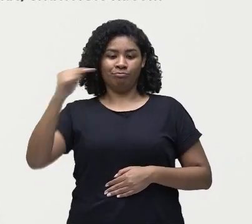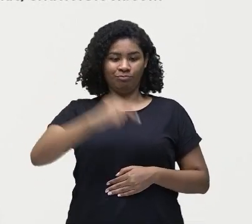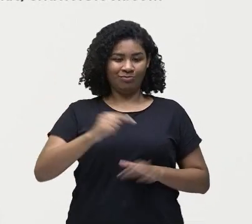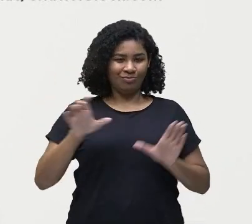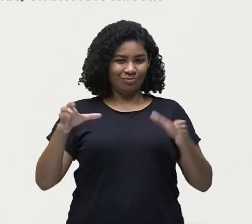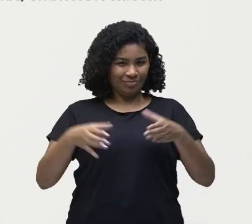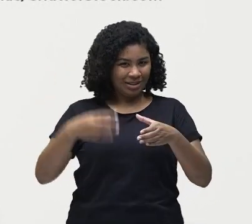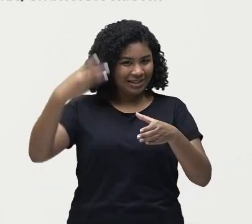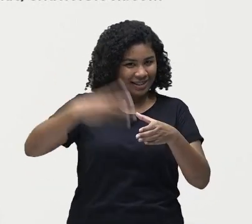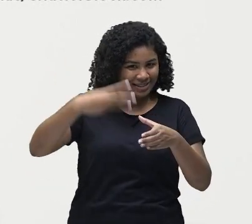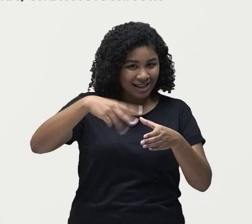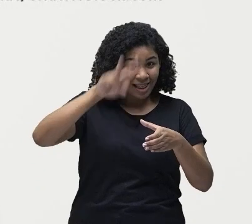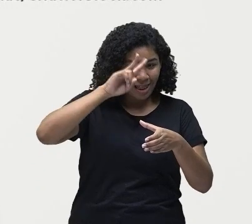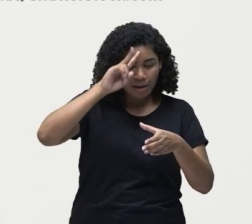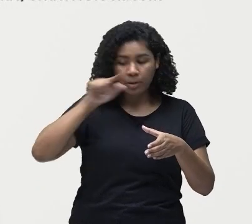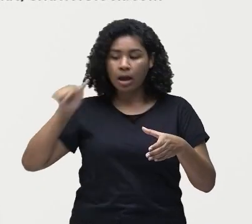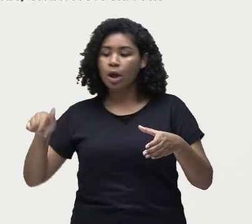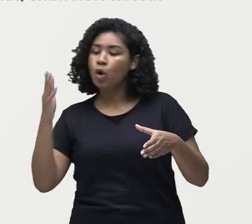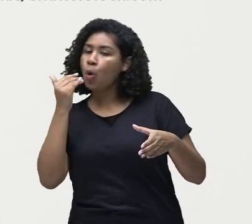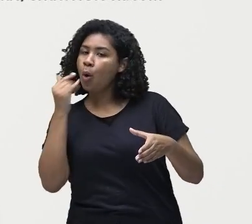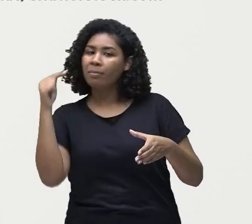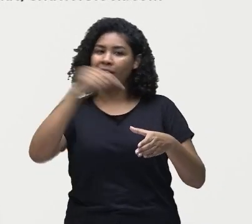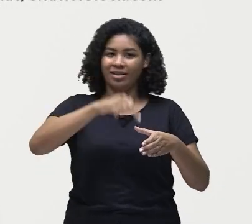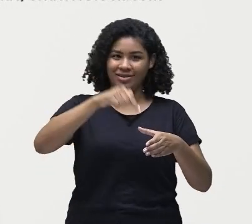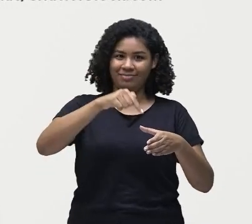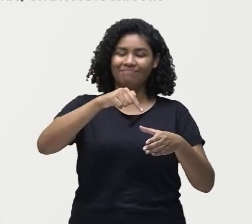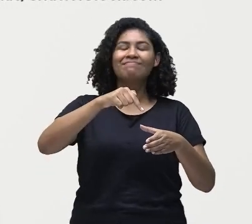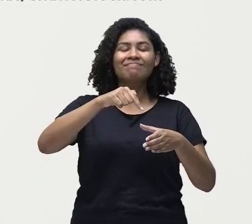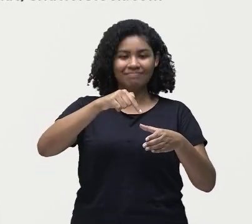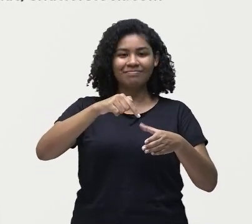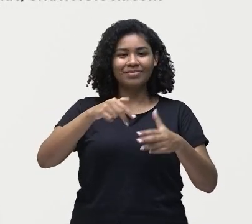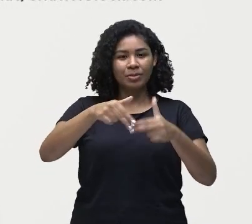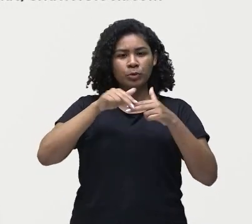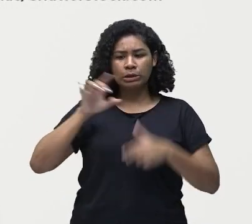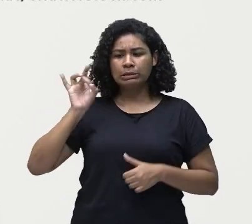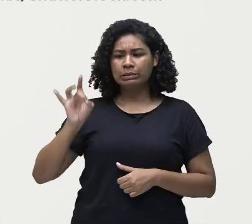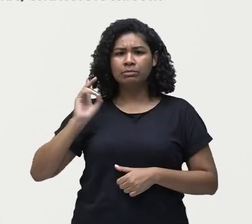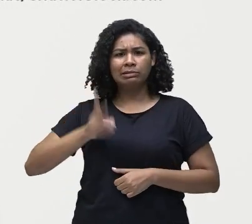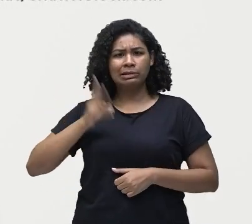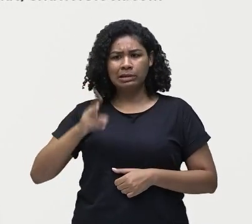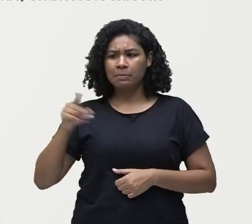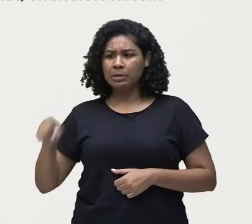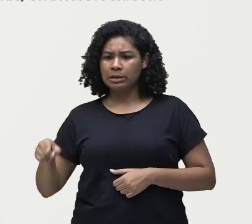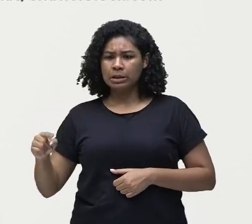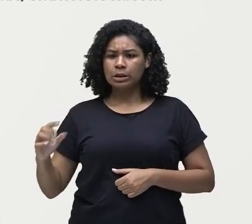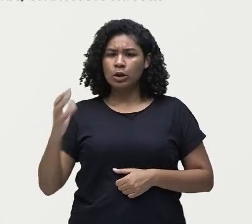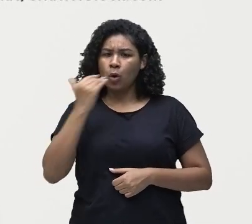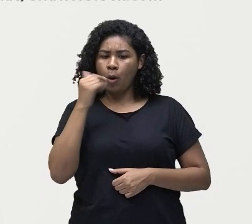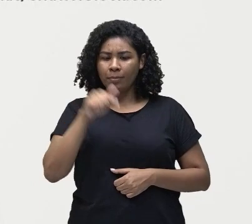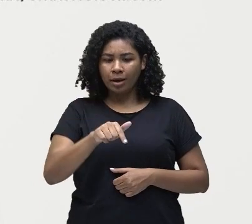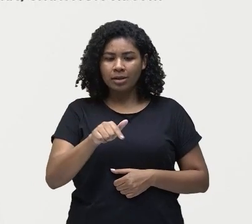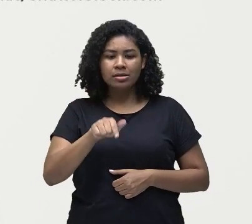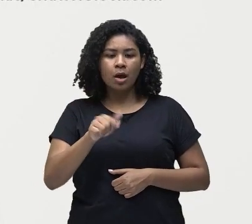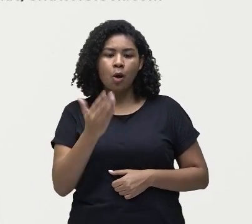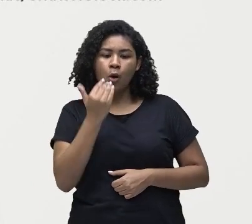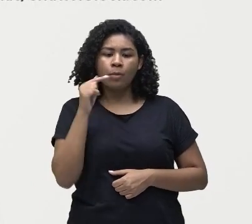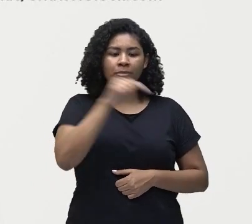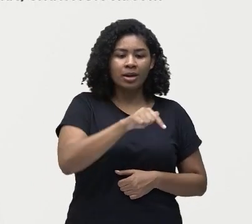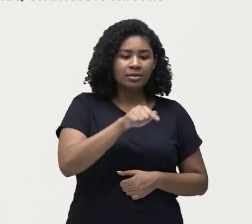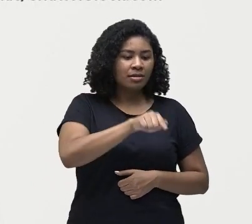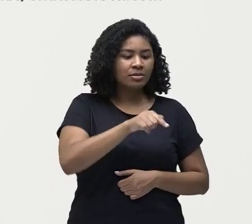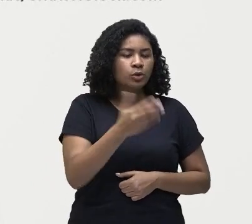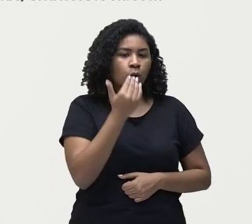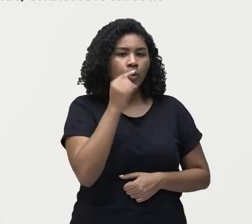terciários. Observem aí que cada um se alimenta do outro nível, né? Primeiro nível, primário,